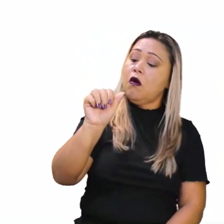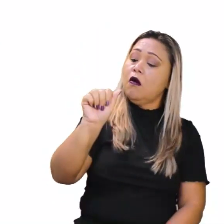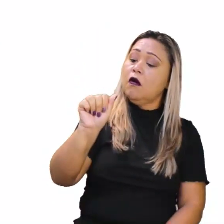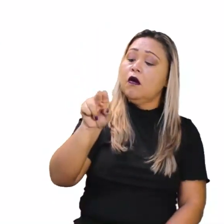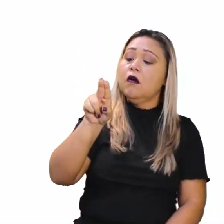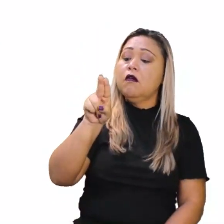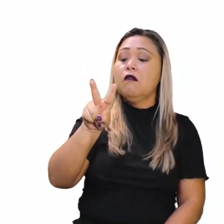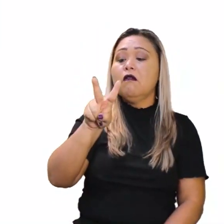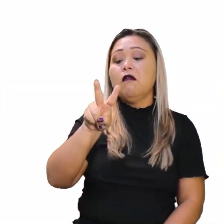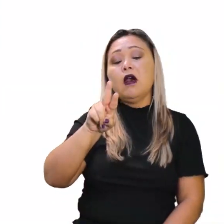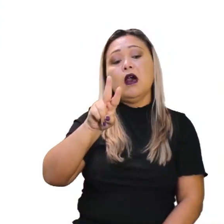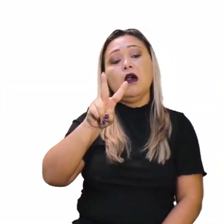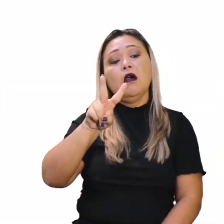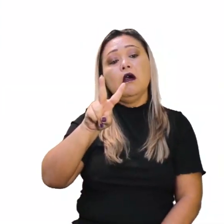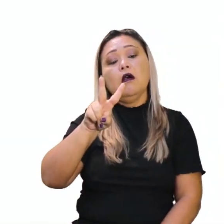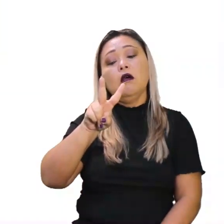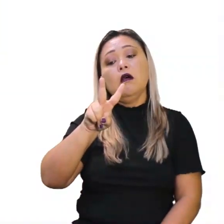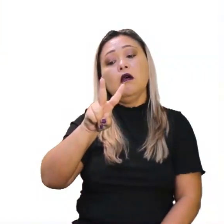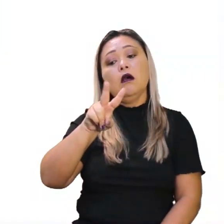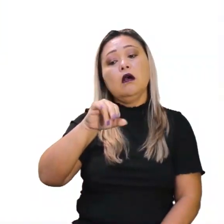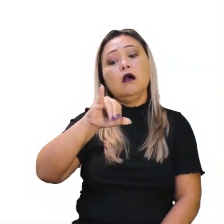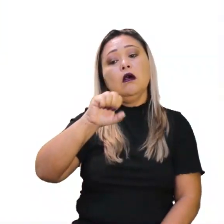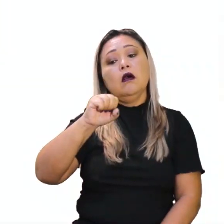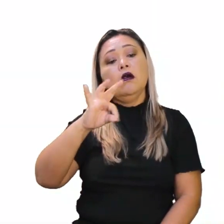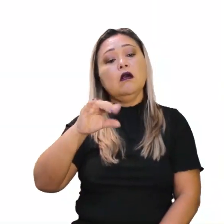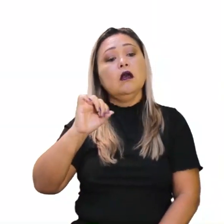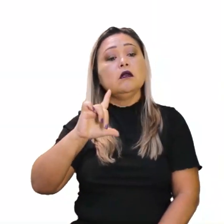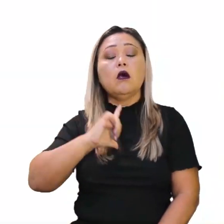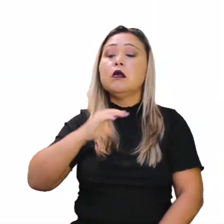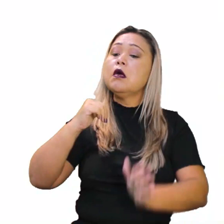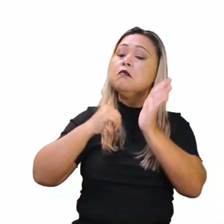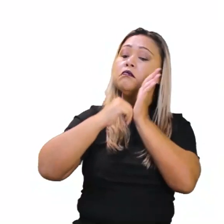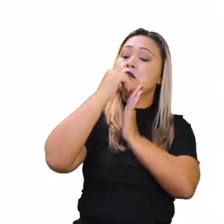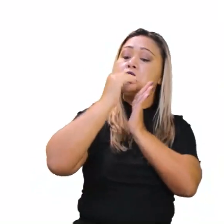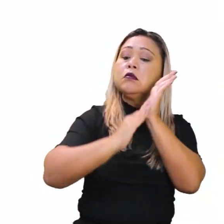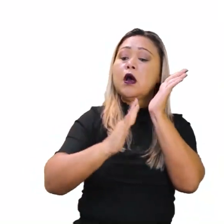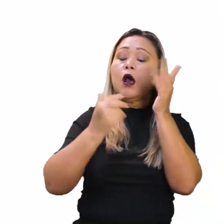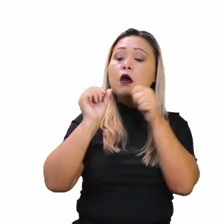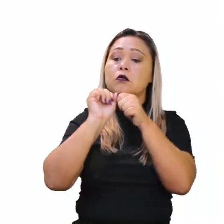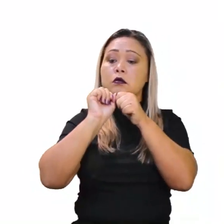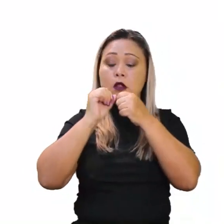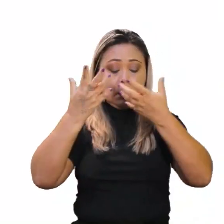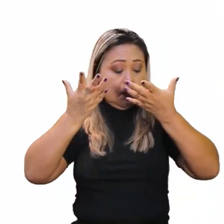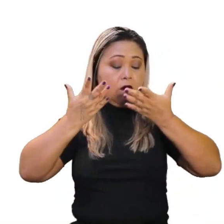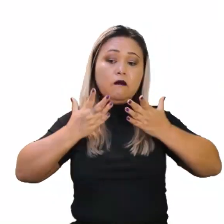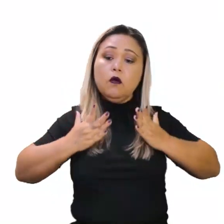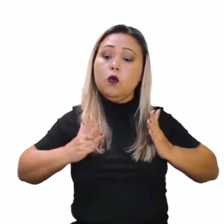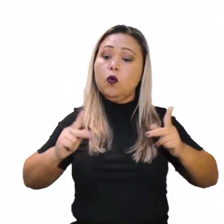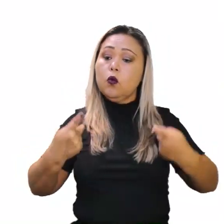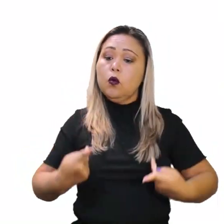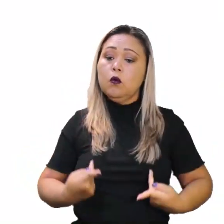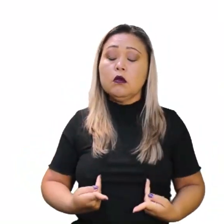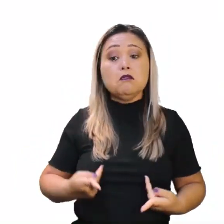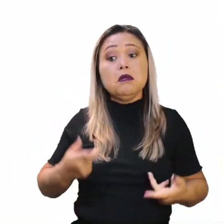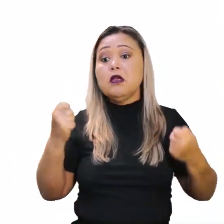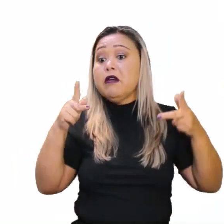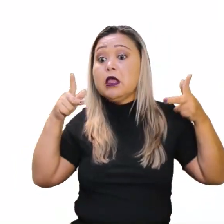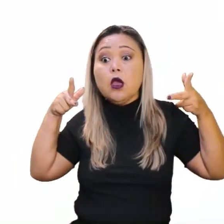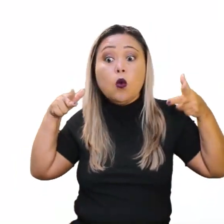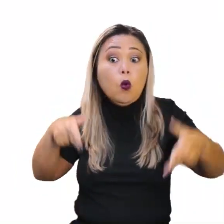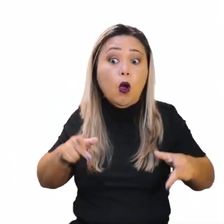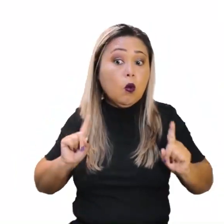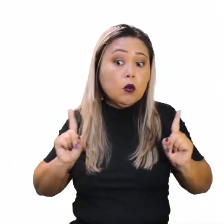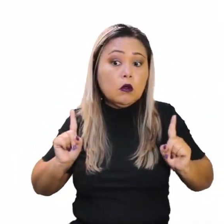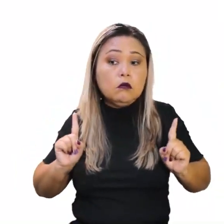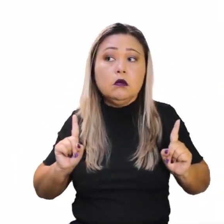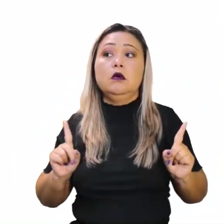das figuras humanas. Quer dizer, não precisou de fazer um corpo humano exatamente igual como é na